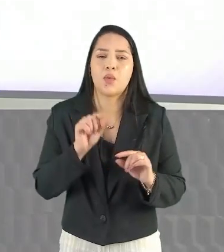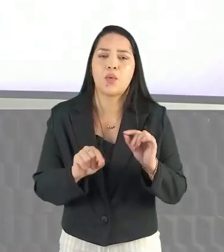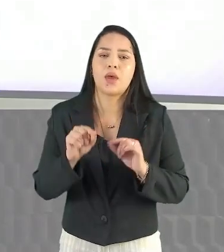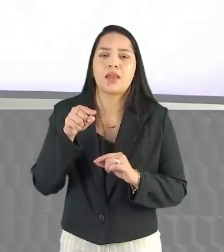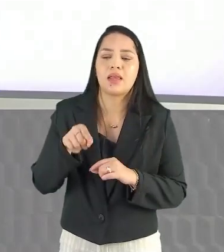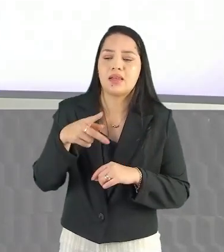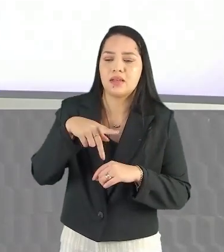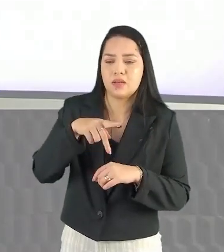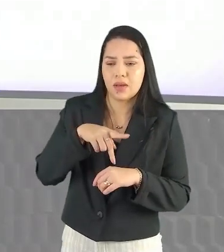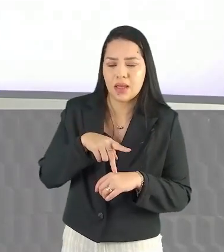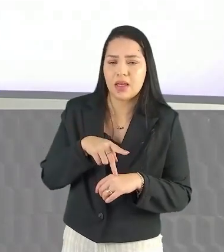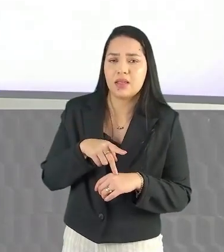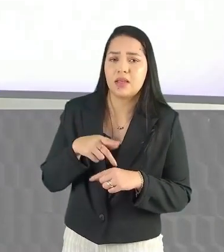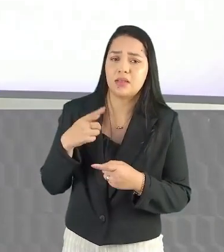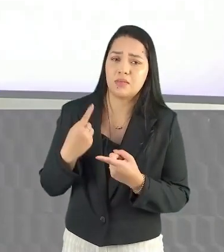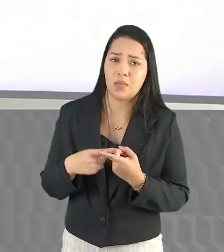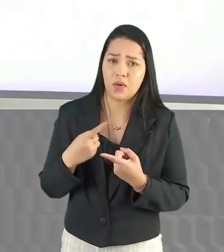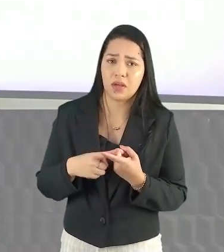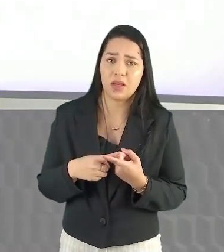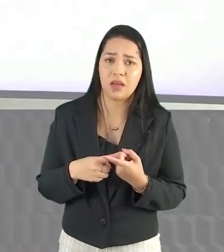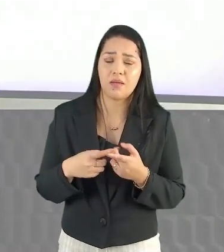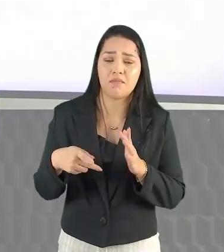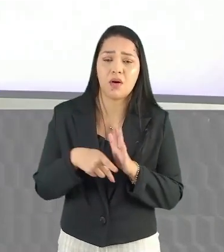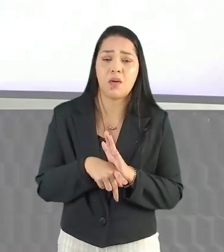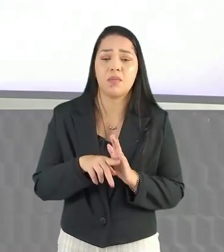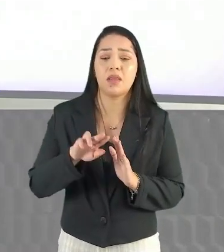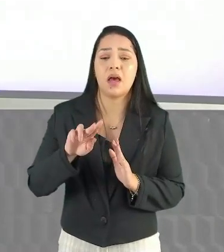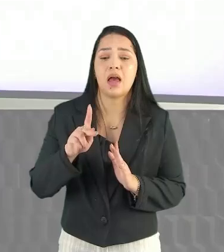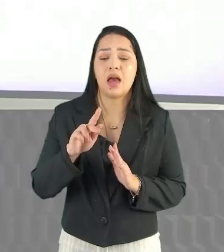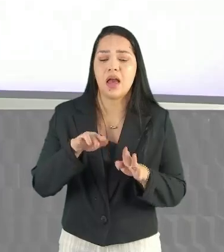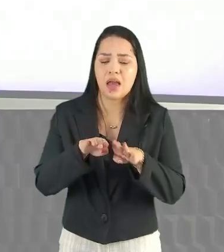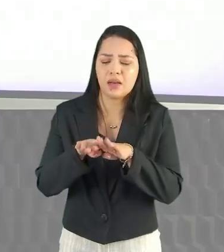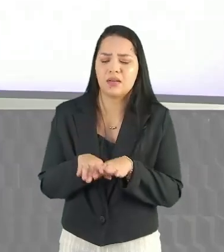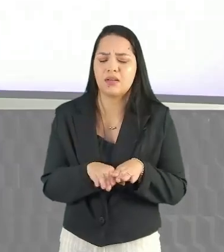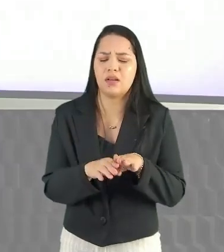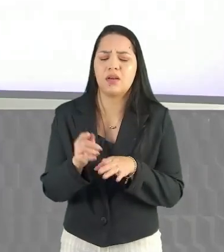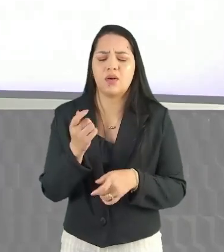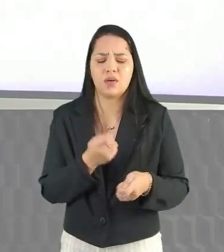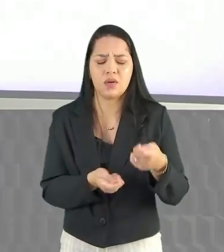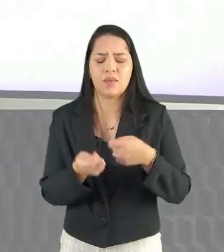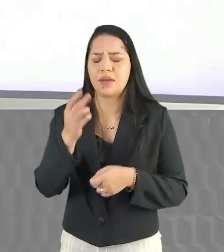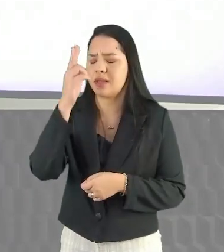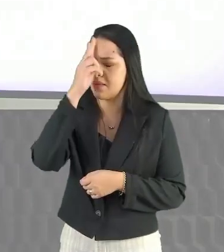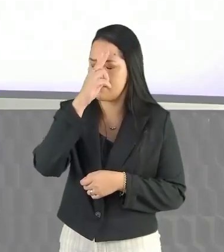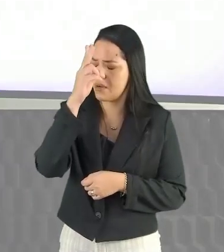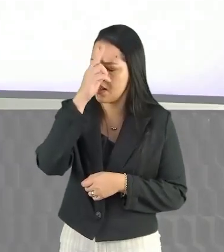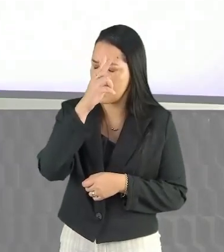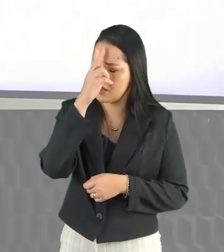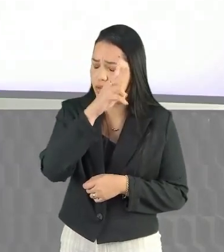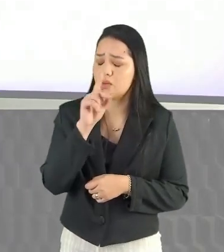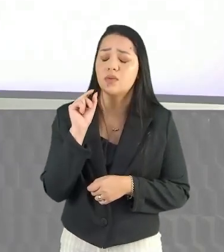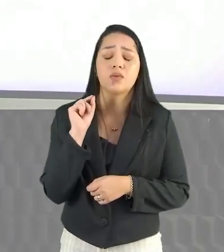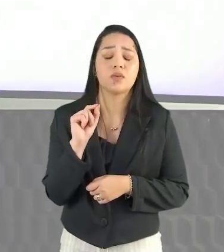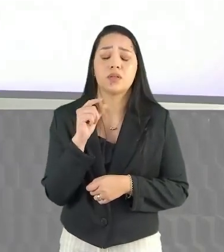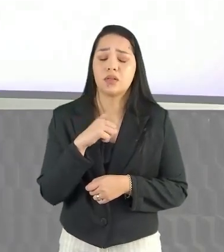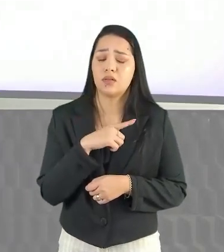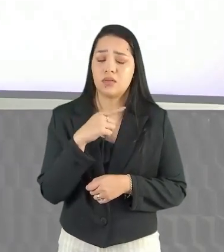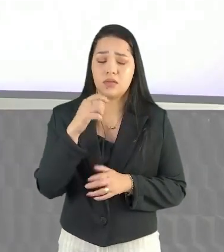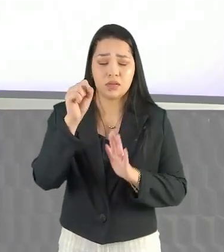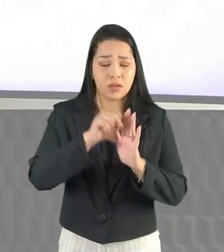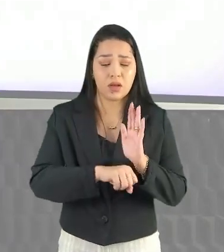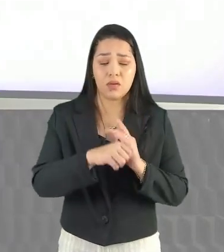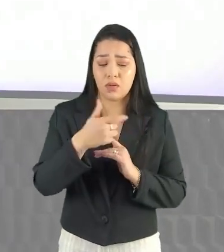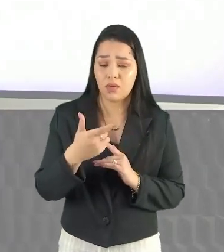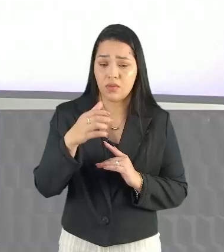nesses países exatamente da questão da hegemonia econômica. E aí lembrá-los, né, que nós estamos falando aqui do século XX, mas no século